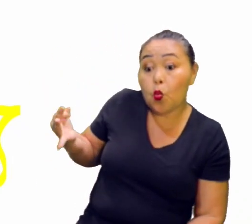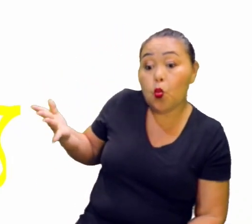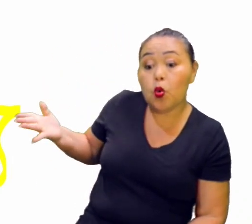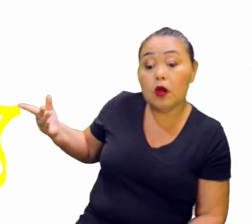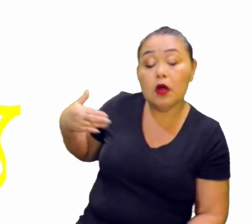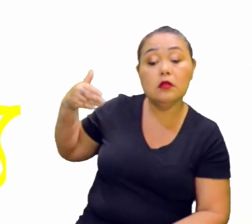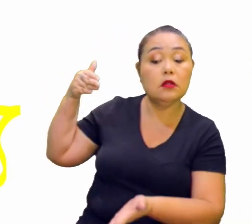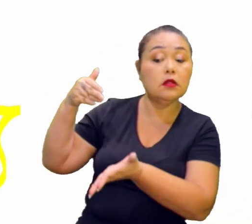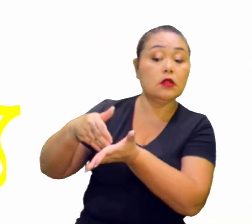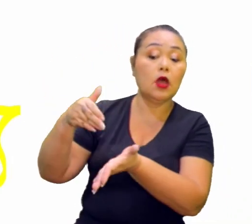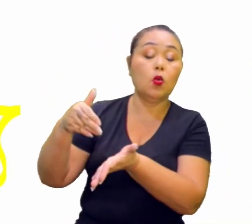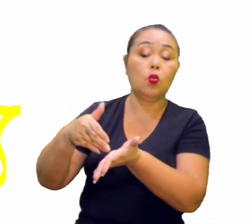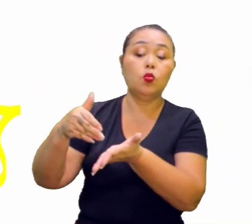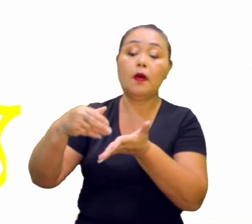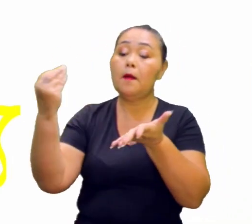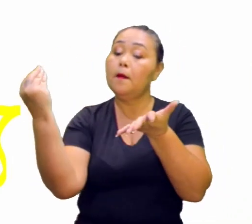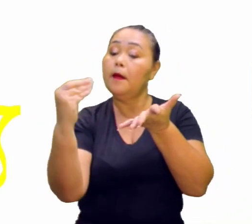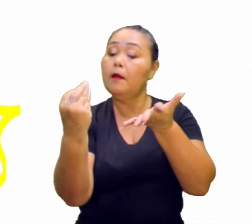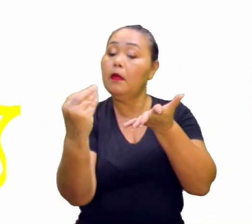última